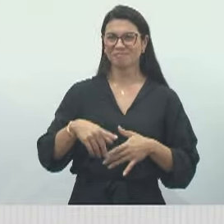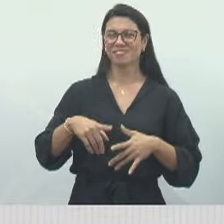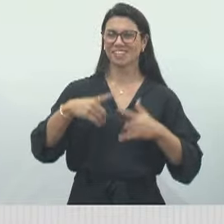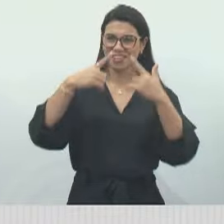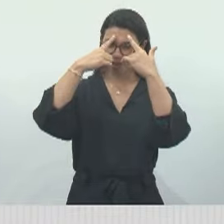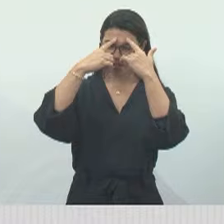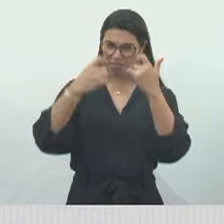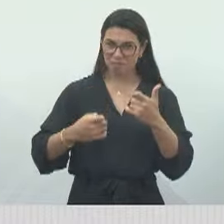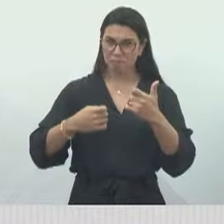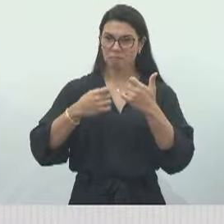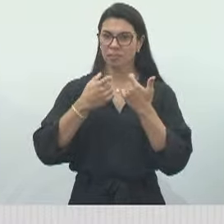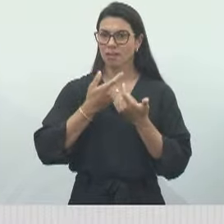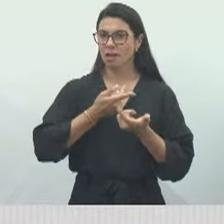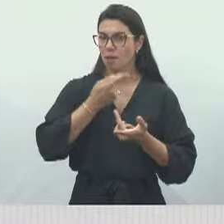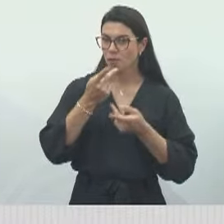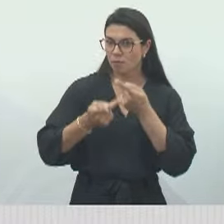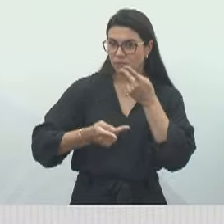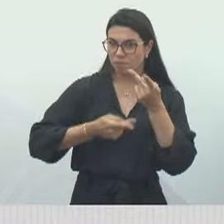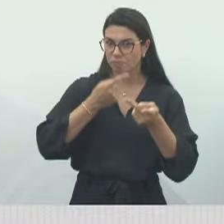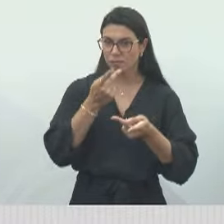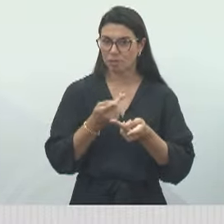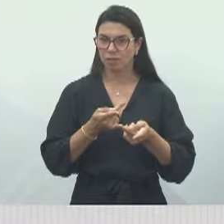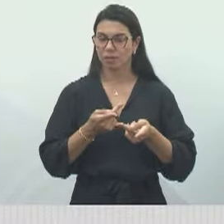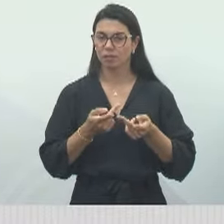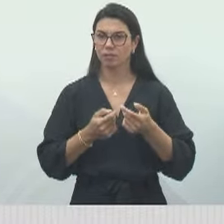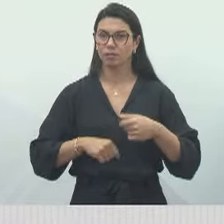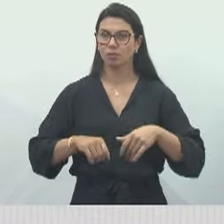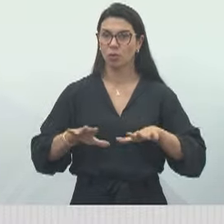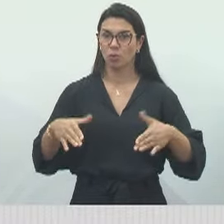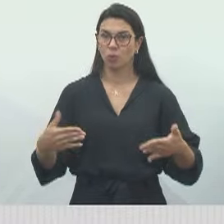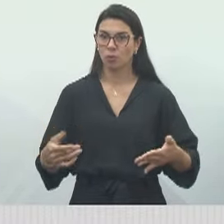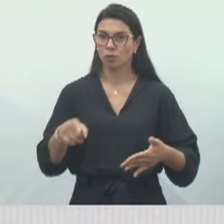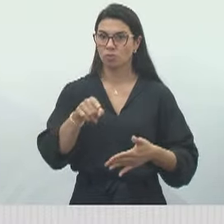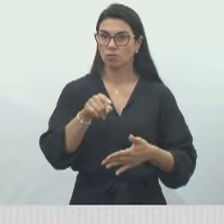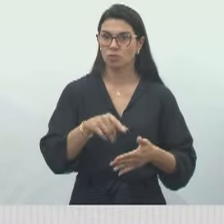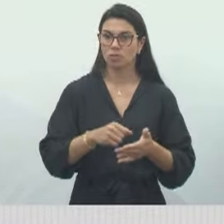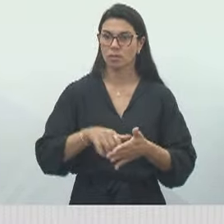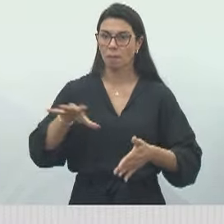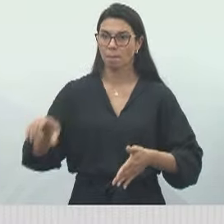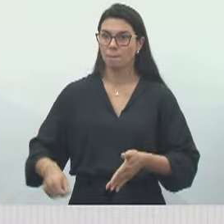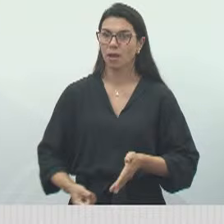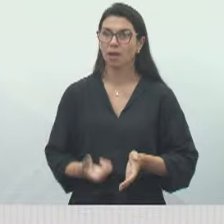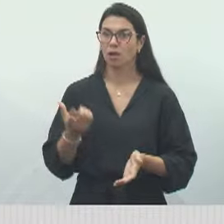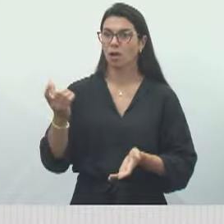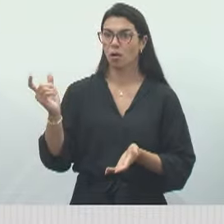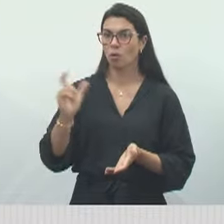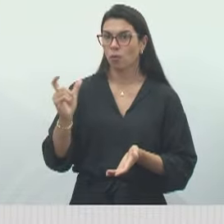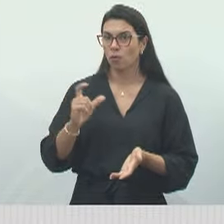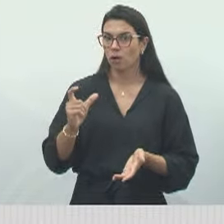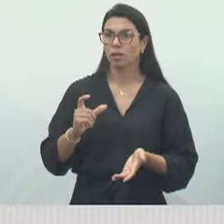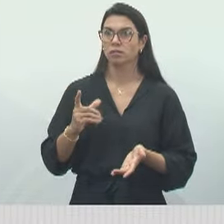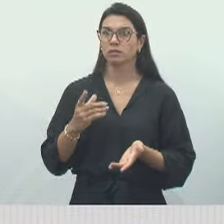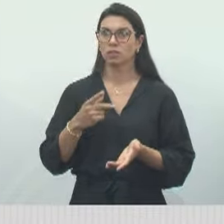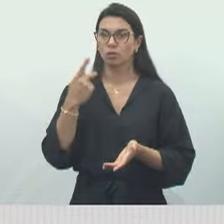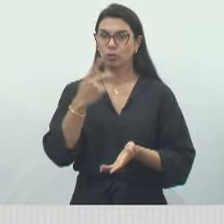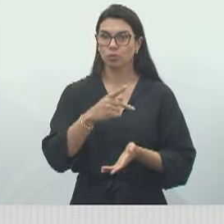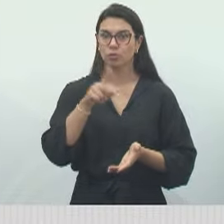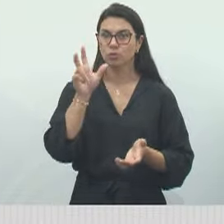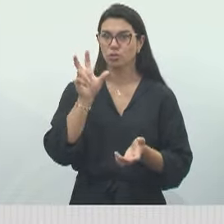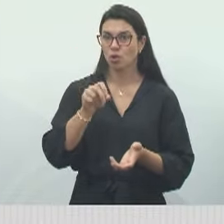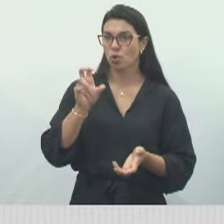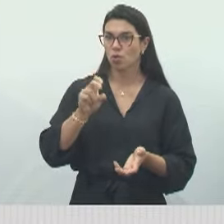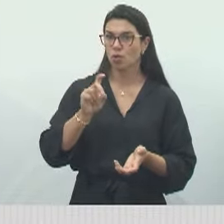verbal, é violência quando você pega o cartão de crédito do seu avô, da sua avó, vai lá e